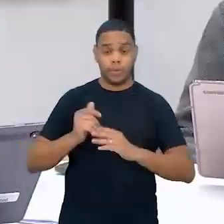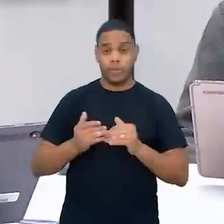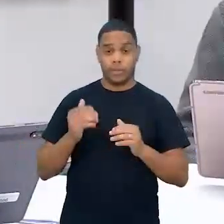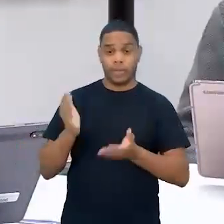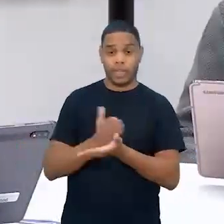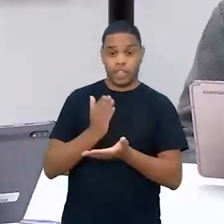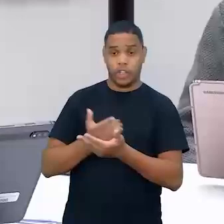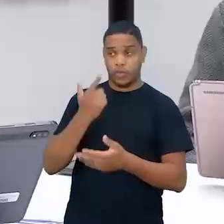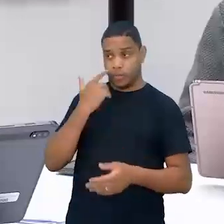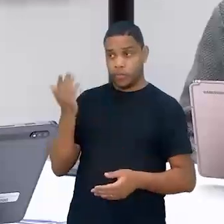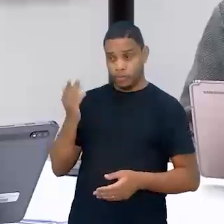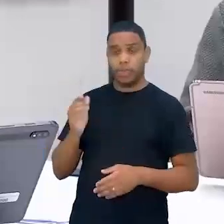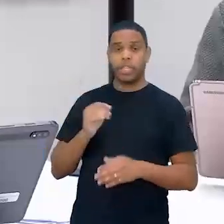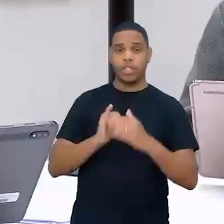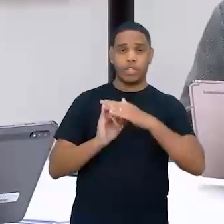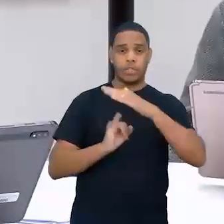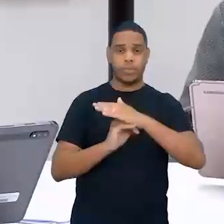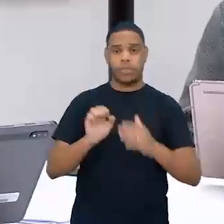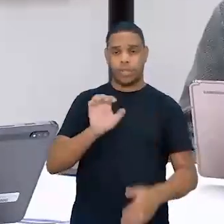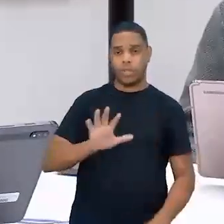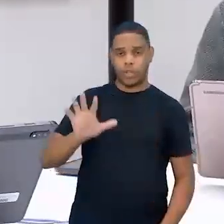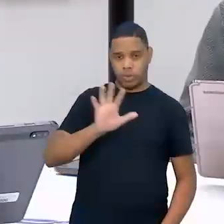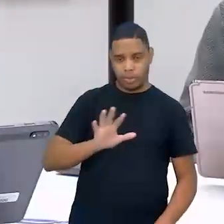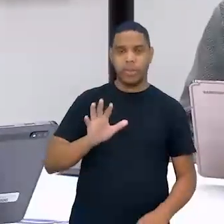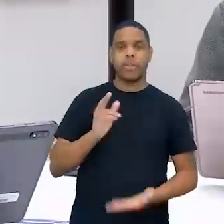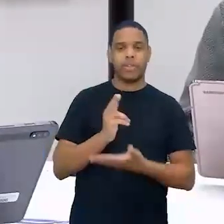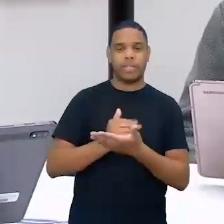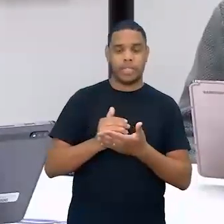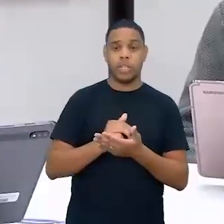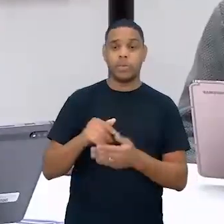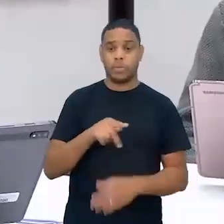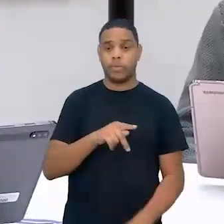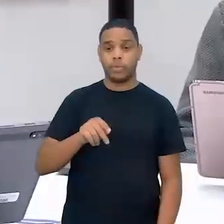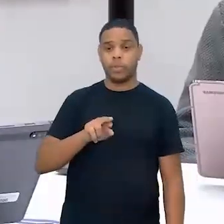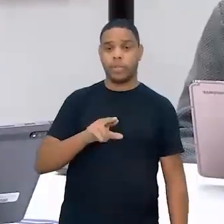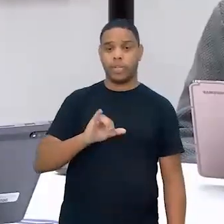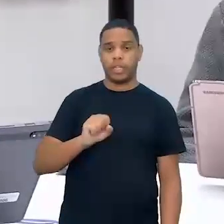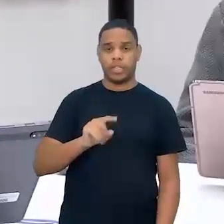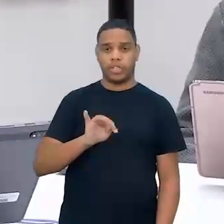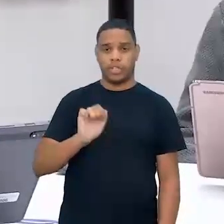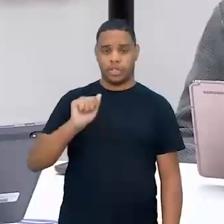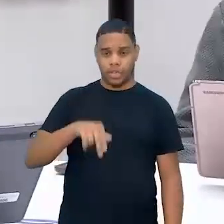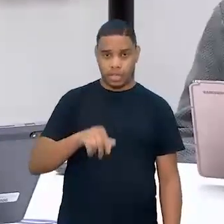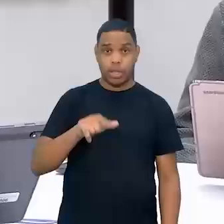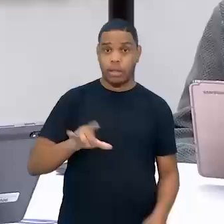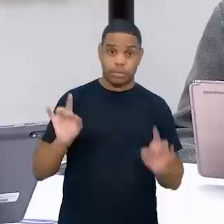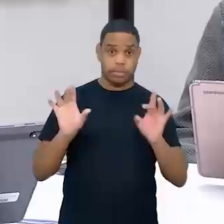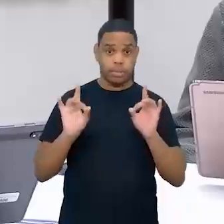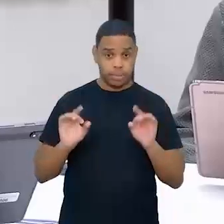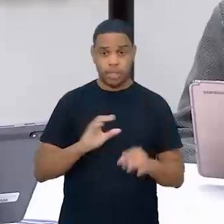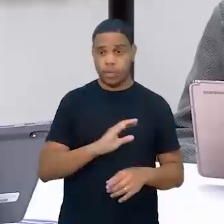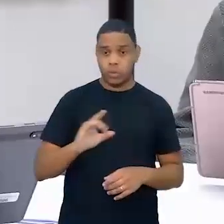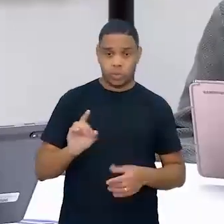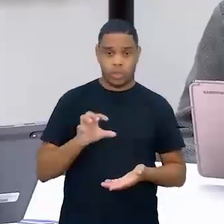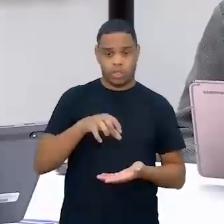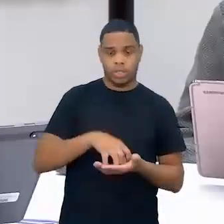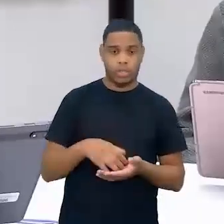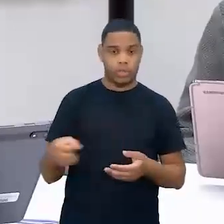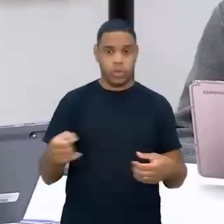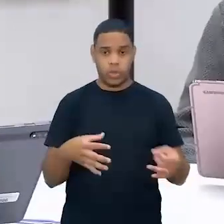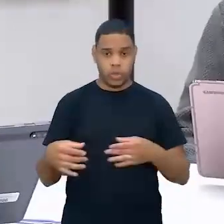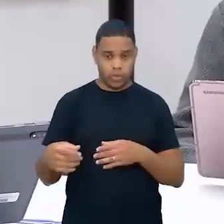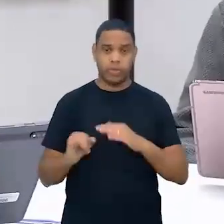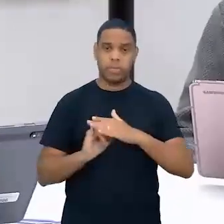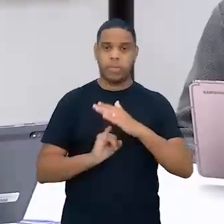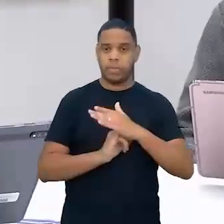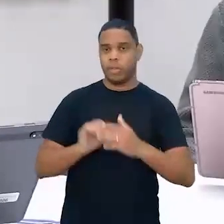foi o Instituto Europeu de Design. O professor Christian Ullmann, que é um especialista na coordenação do Centro de Inovação desse